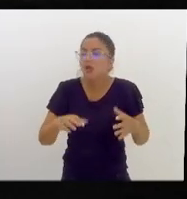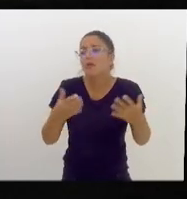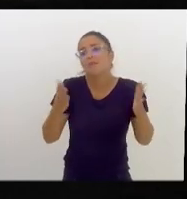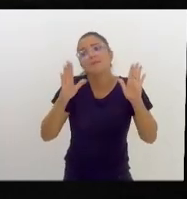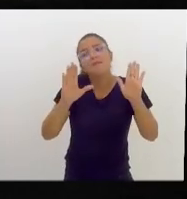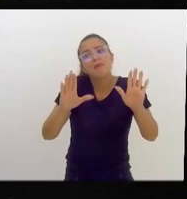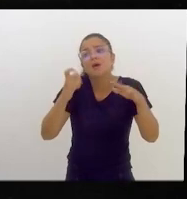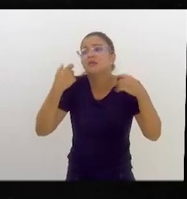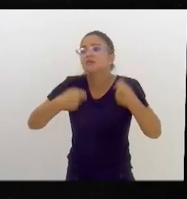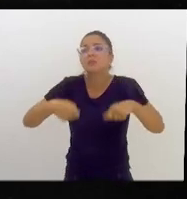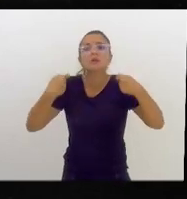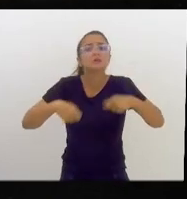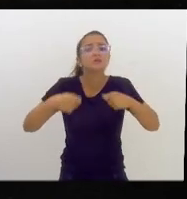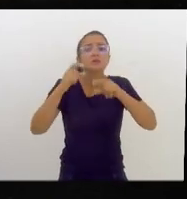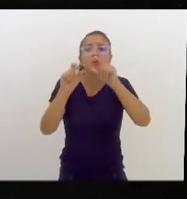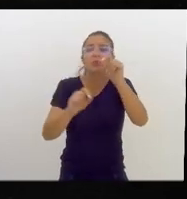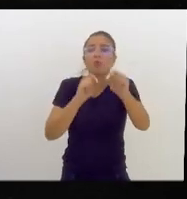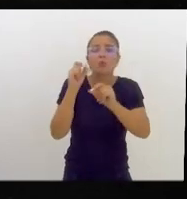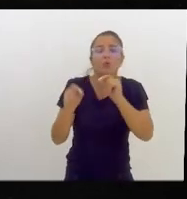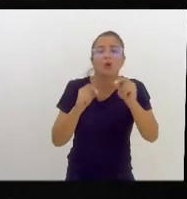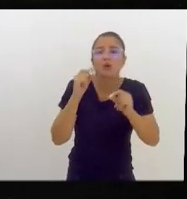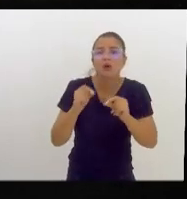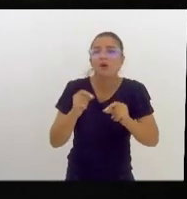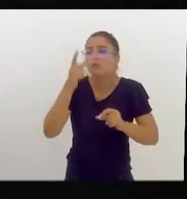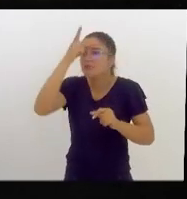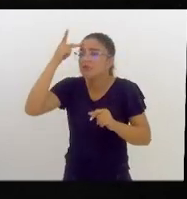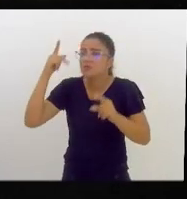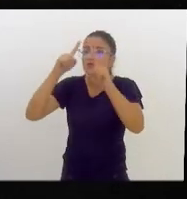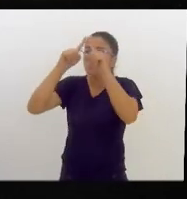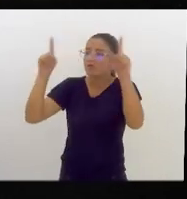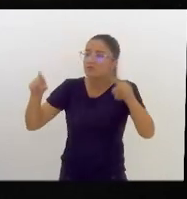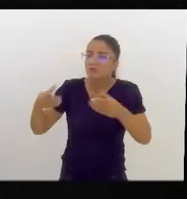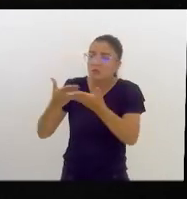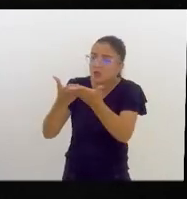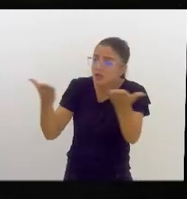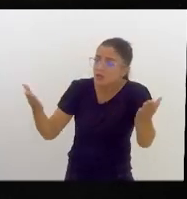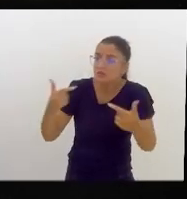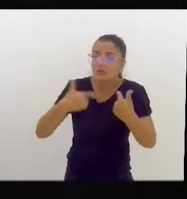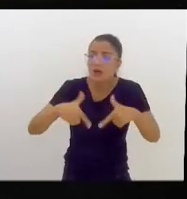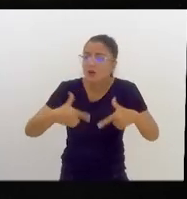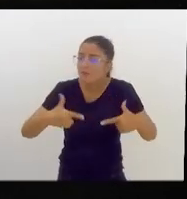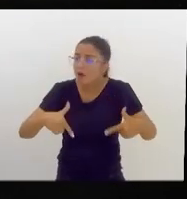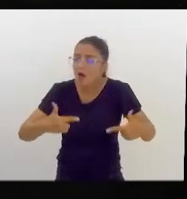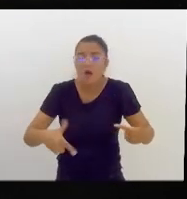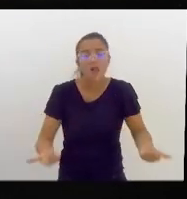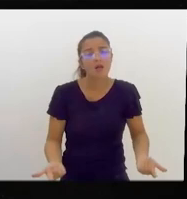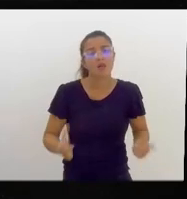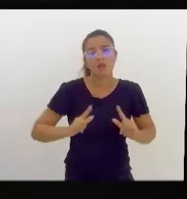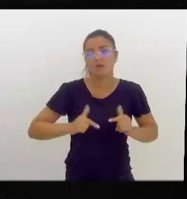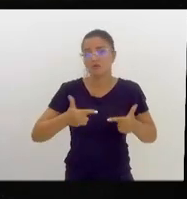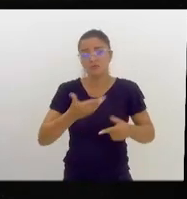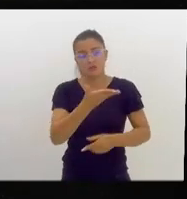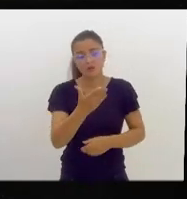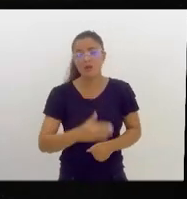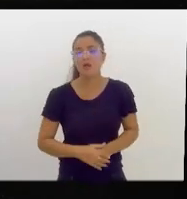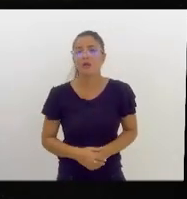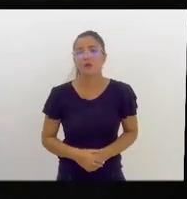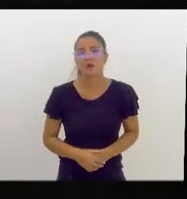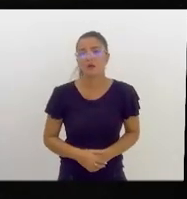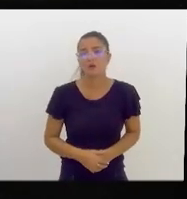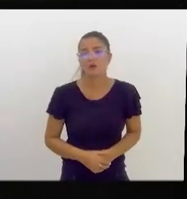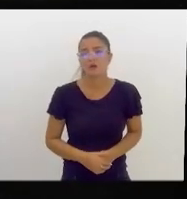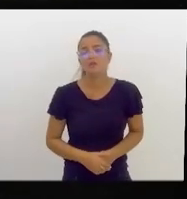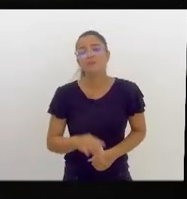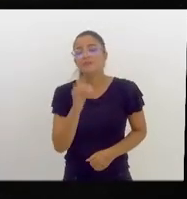disponíveis, né, os servidores cedidos para a sua atuação. Tanto é que quando o